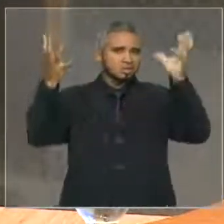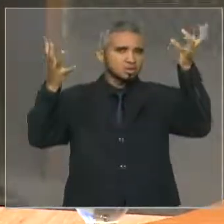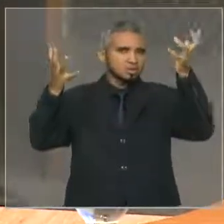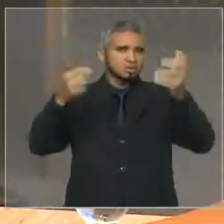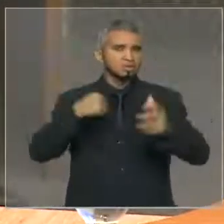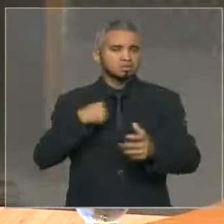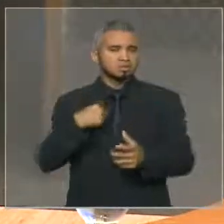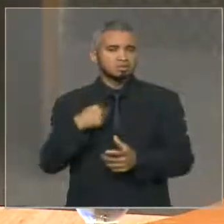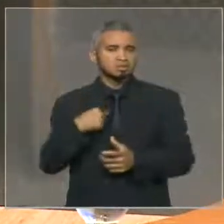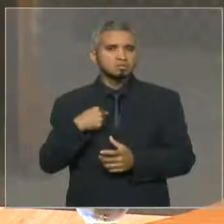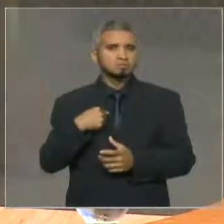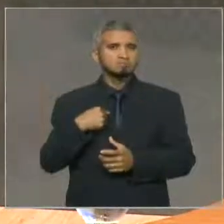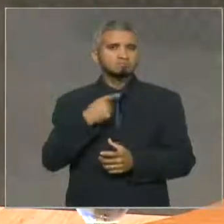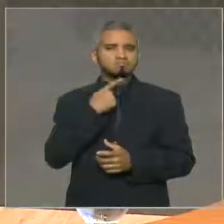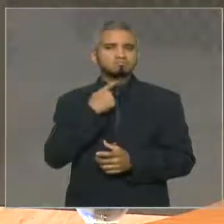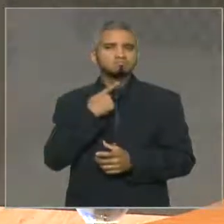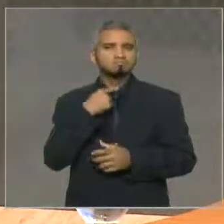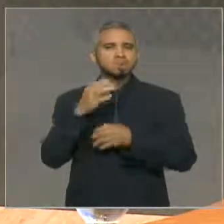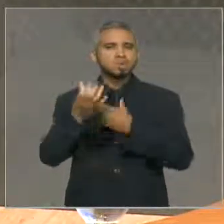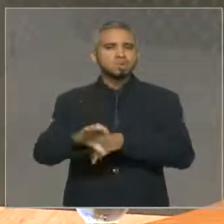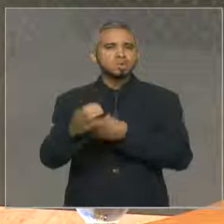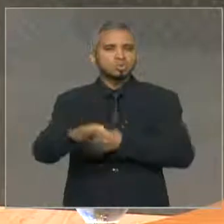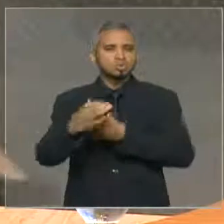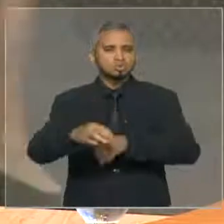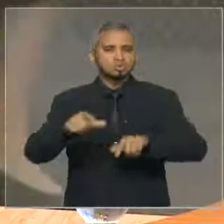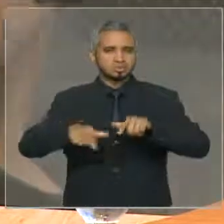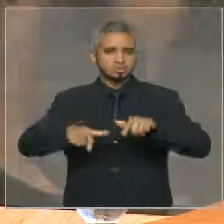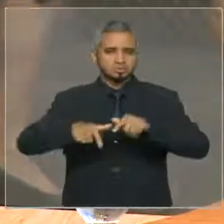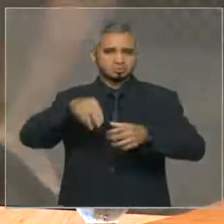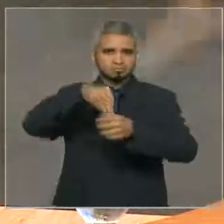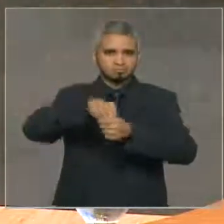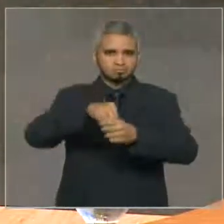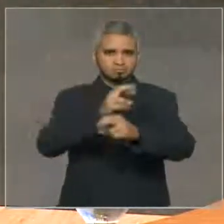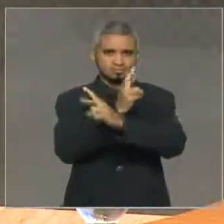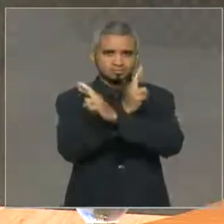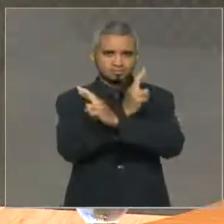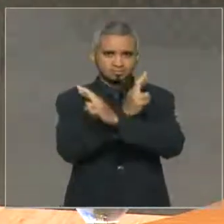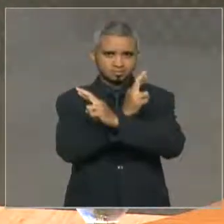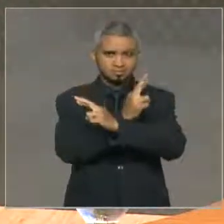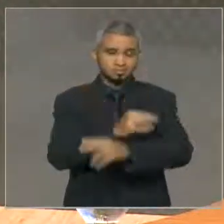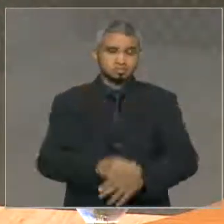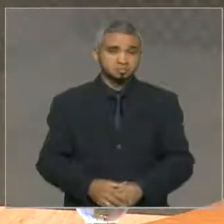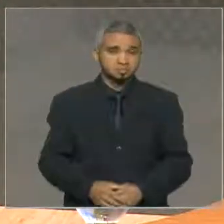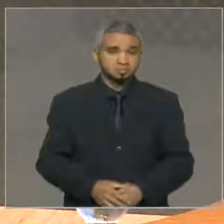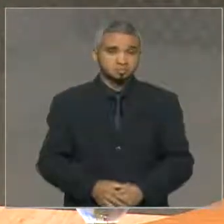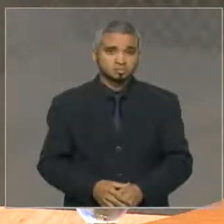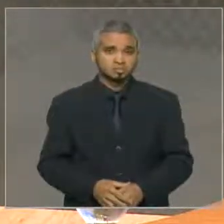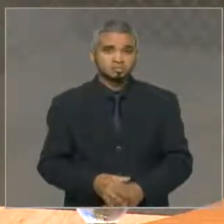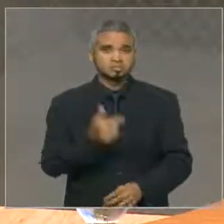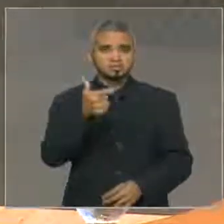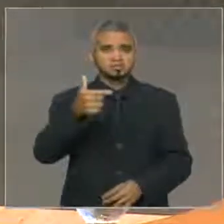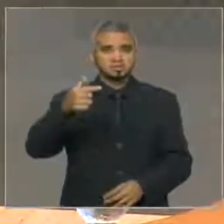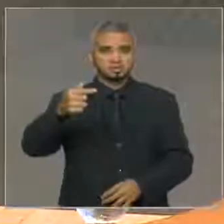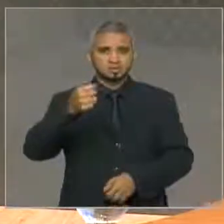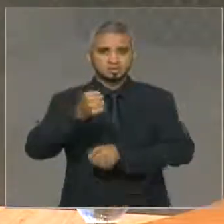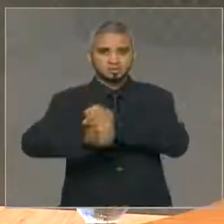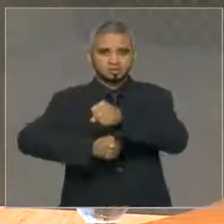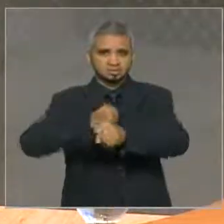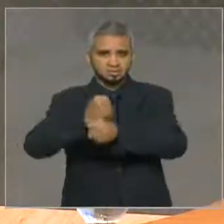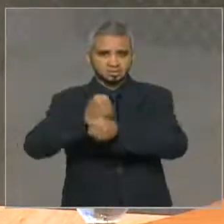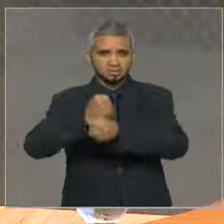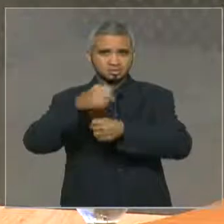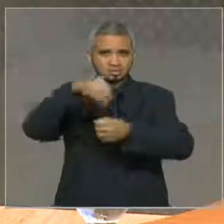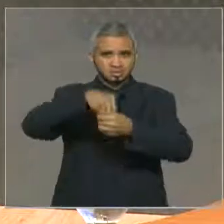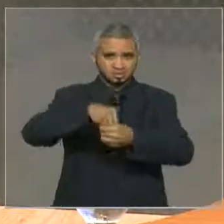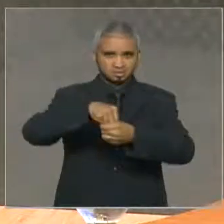concursos para a Receita Federal. E passar 27 anos naquela